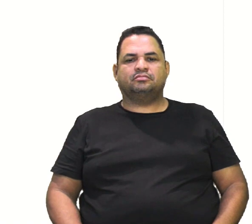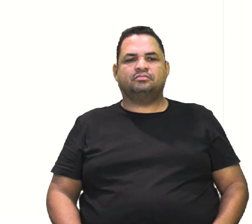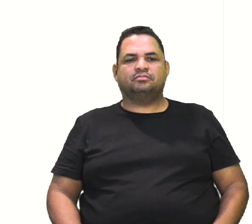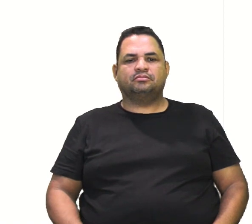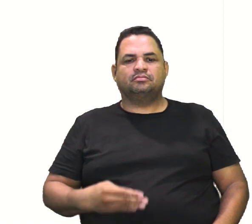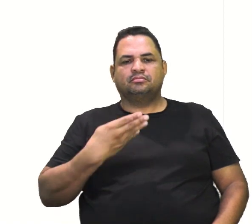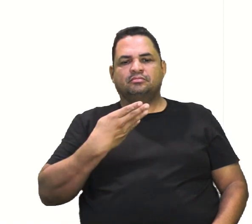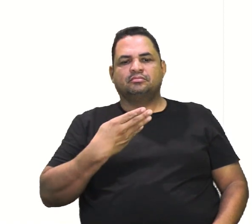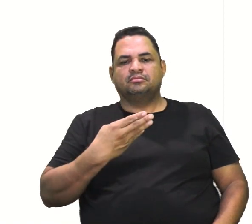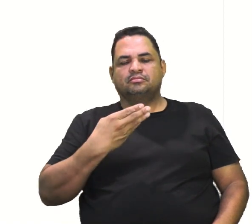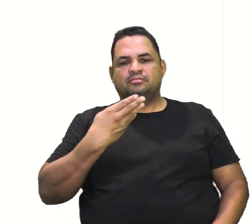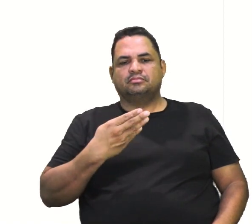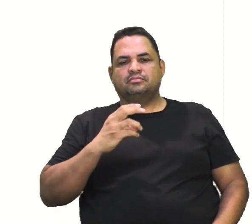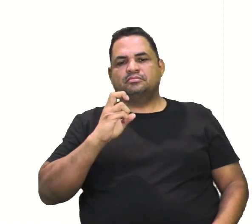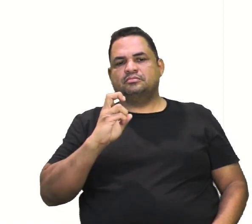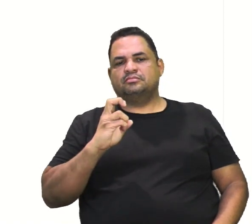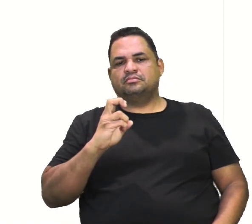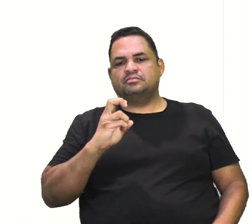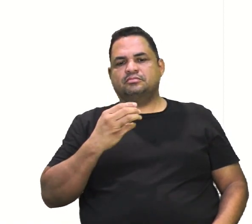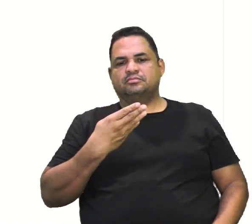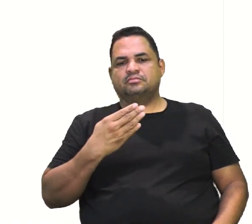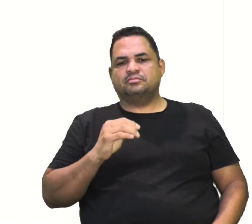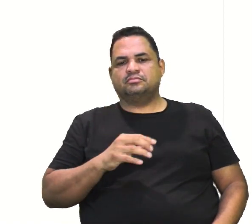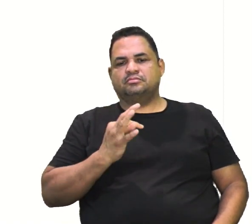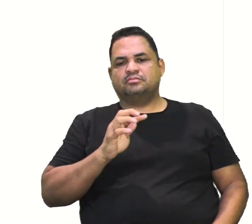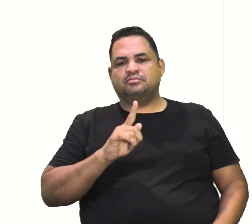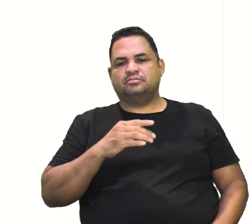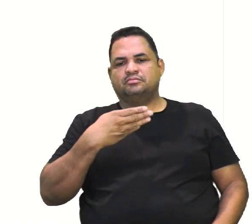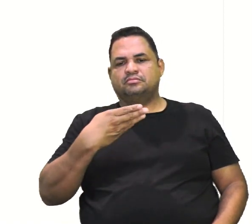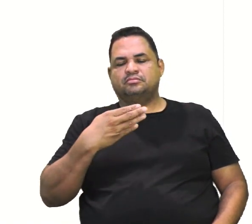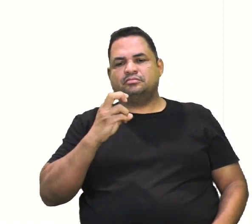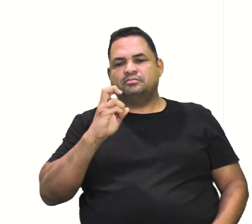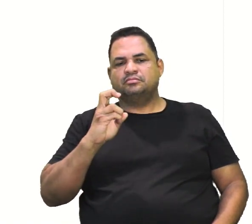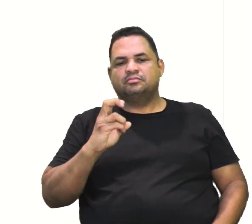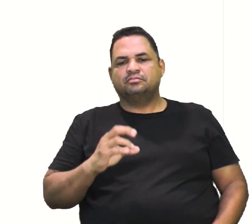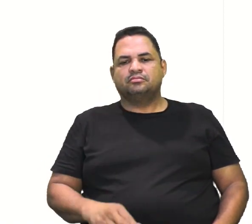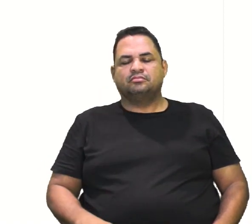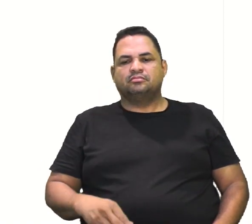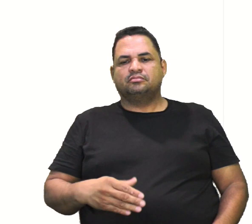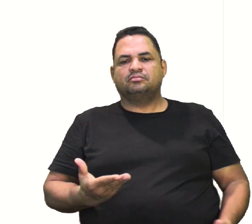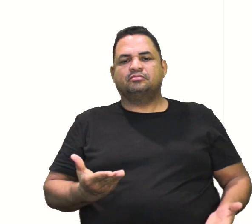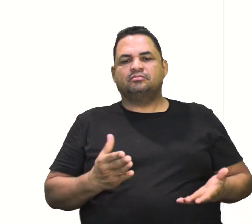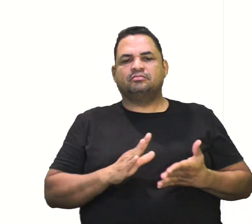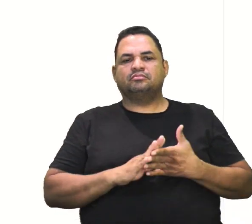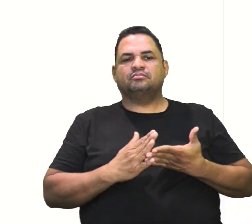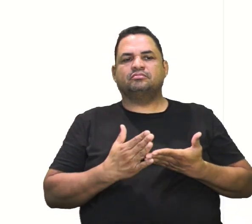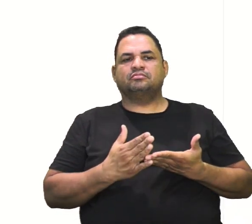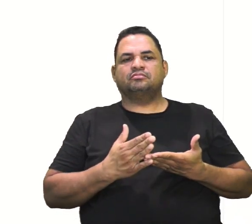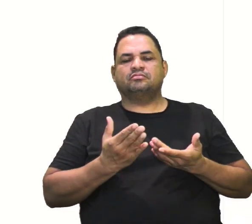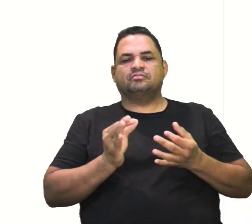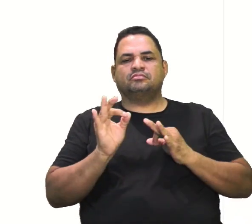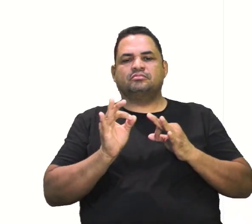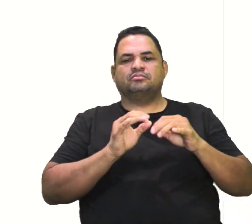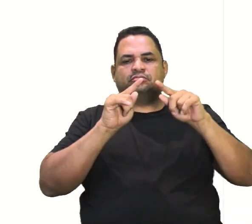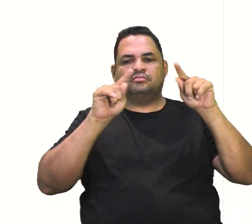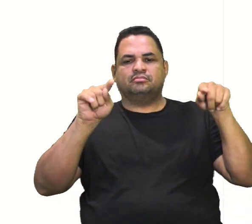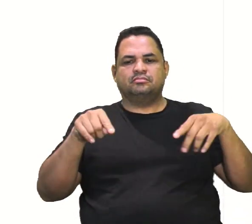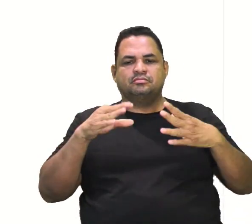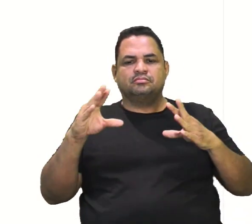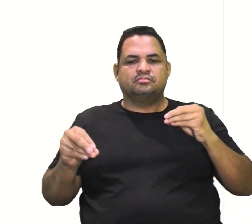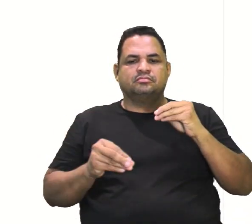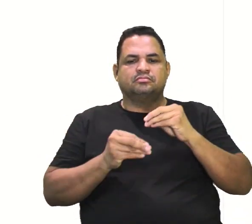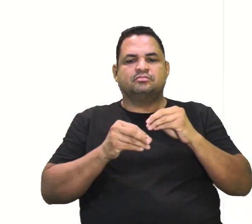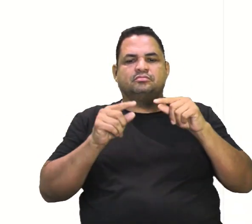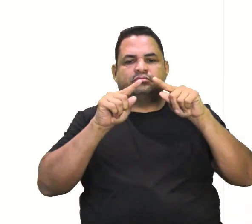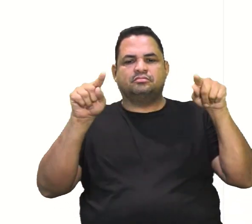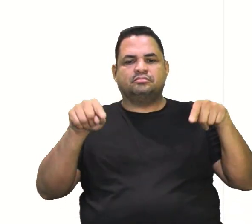é 45. Então Isso. esse ângulo é a tangente de 45 graus. E para a galera que completou a tabela lá na aula, a gente